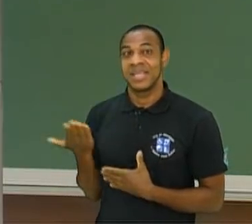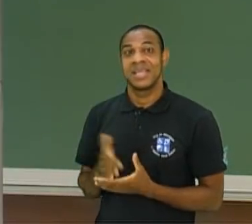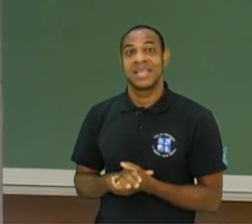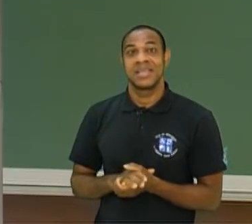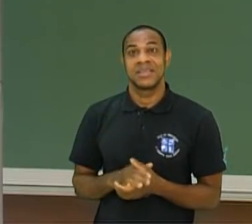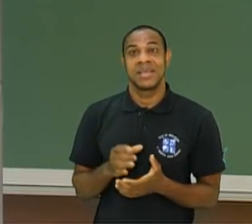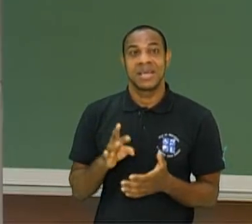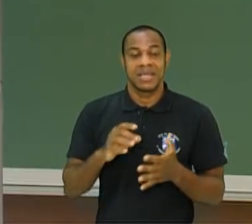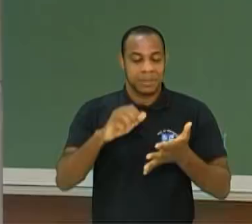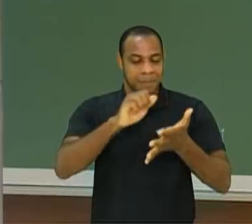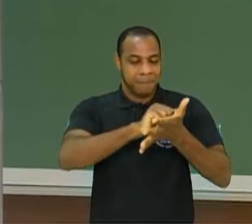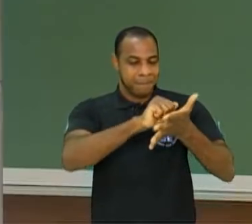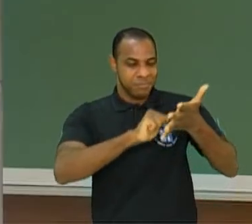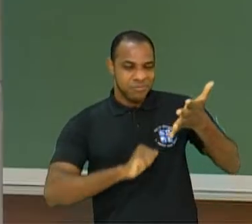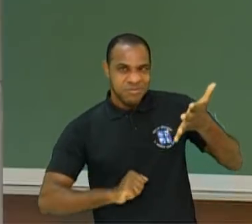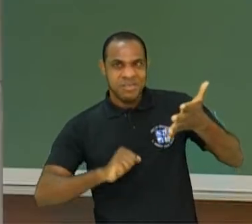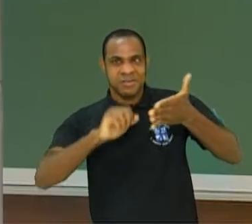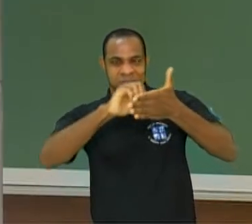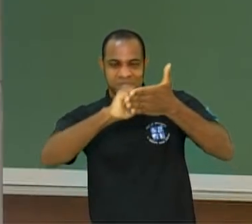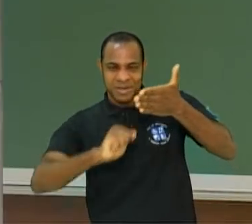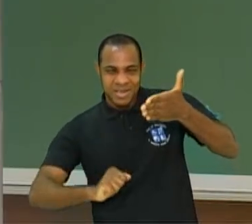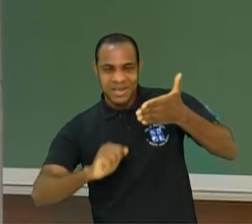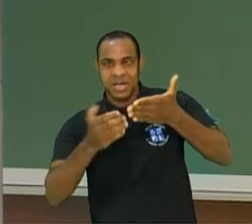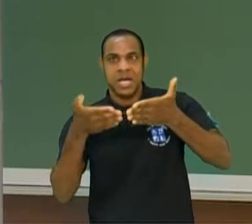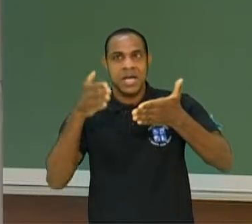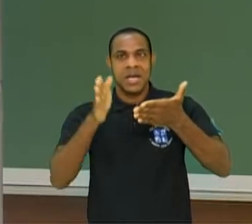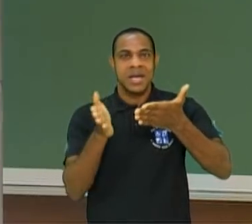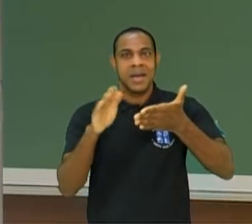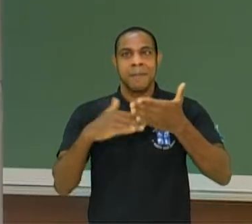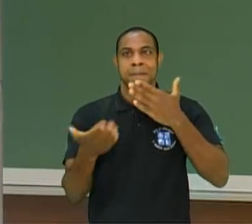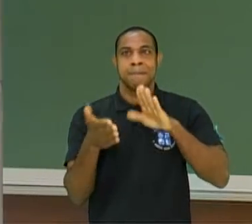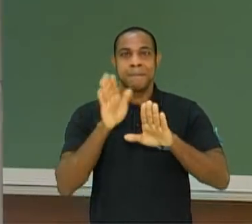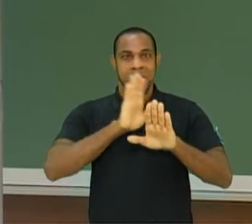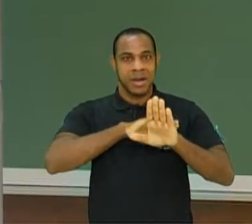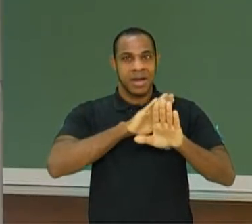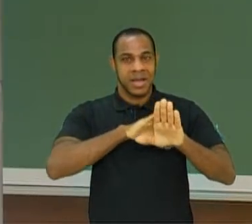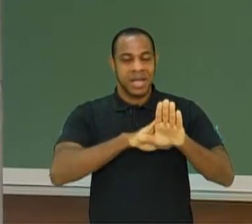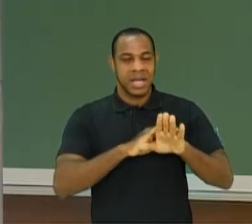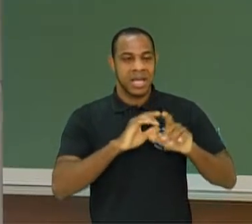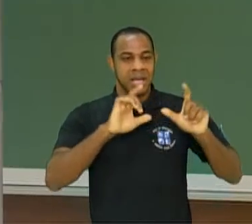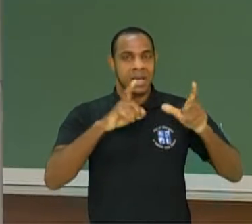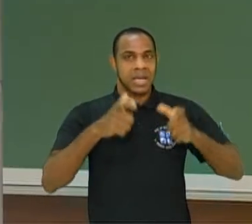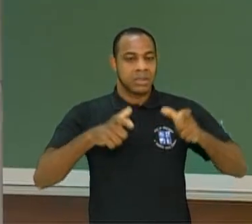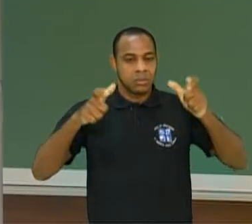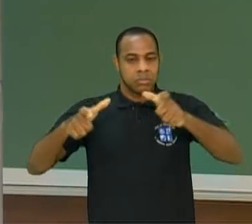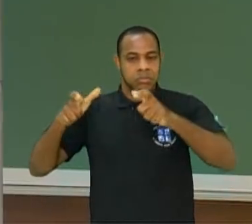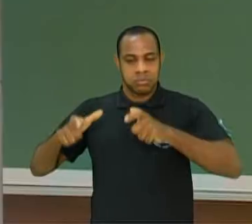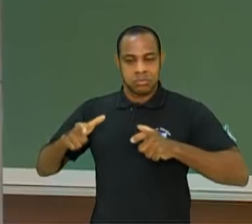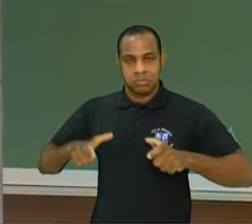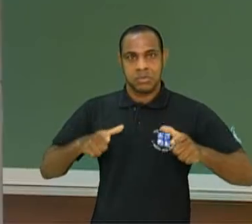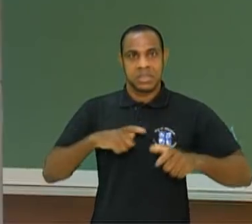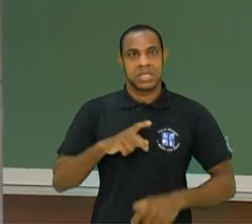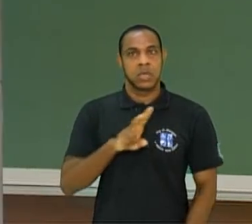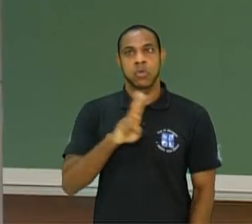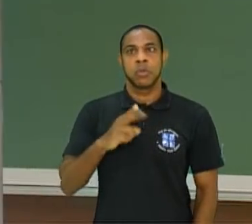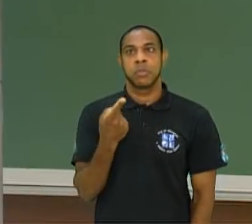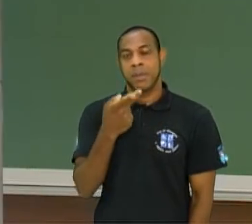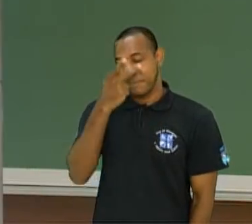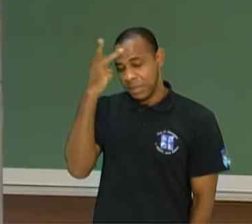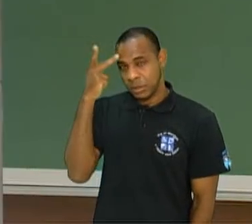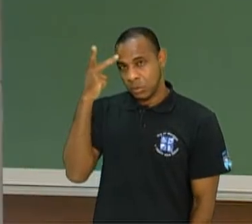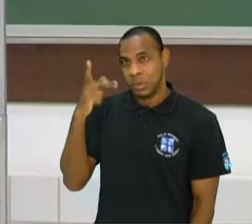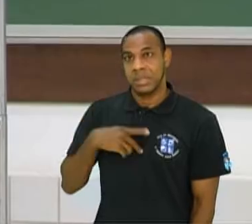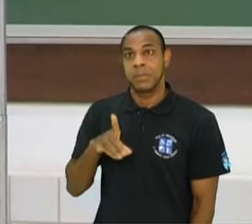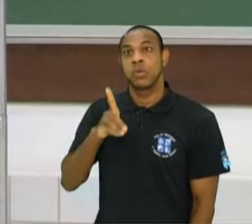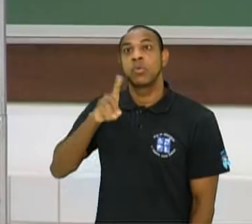desse papel de parede que foi retirada, em cada cômodo da casa tinha o nome de uma pessoa e uma